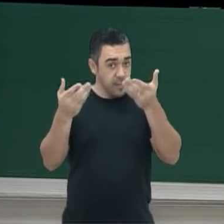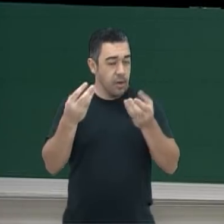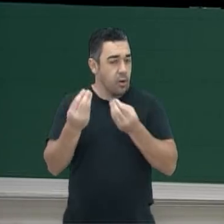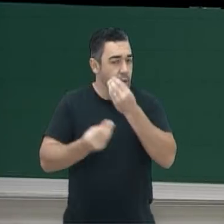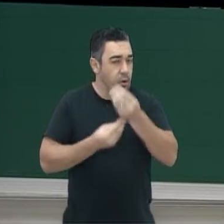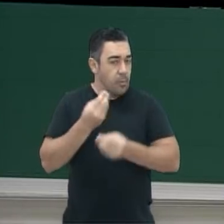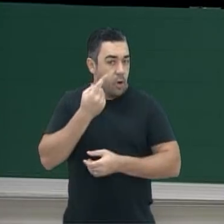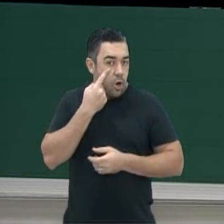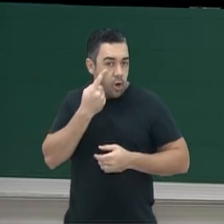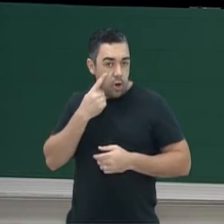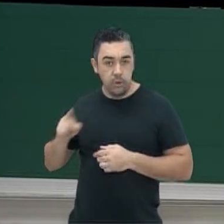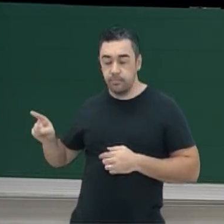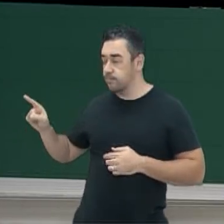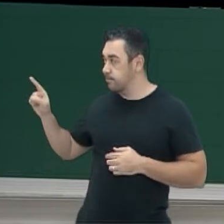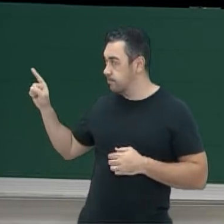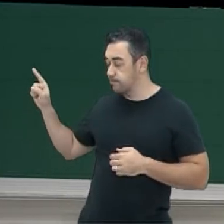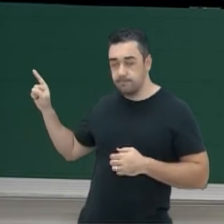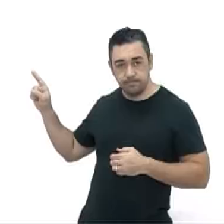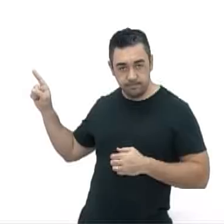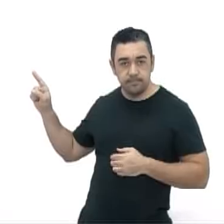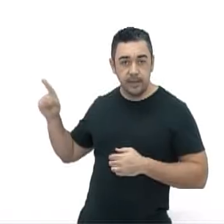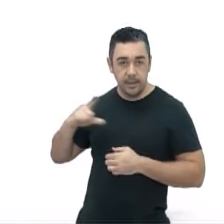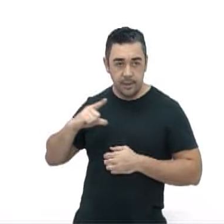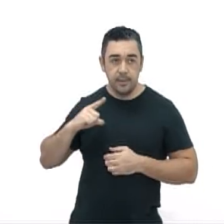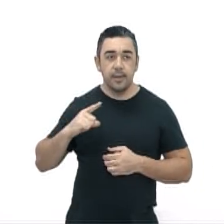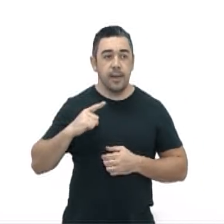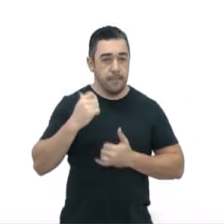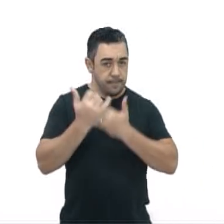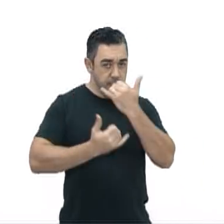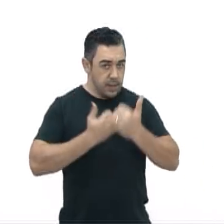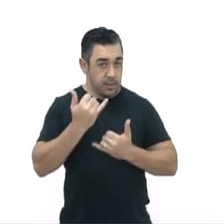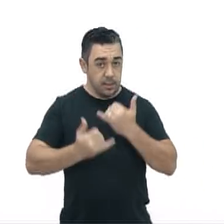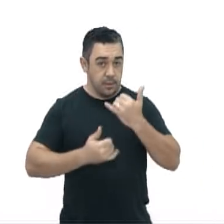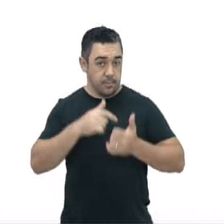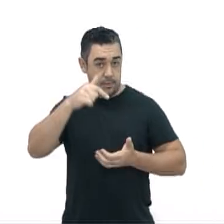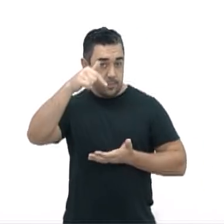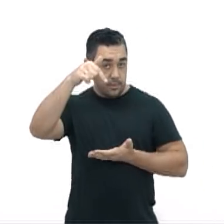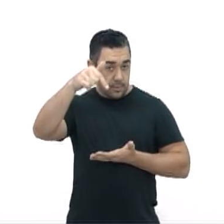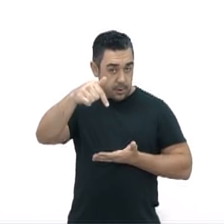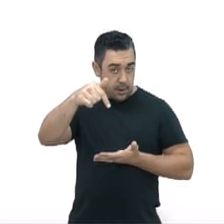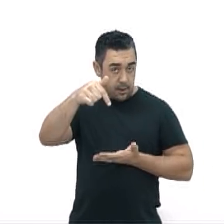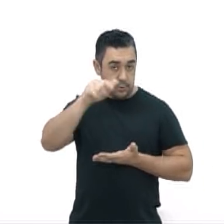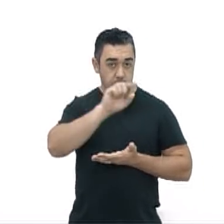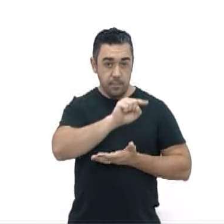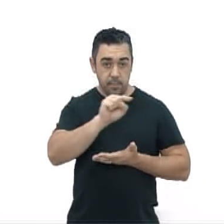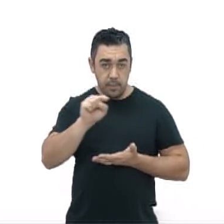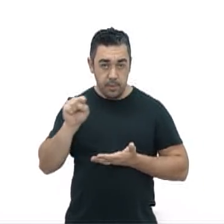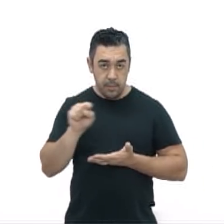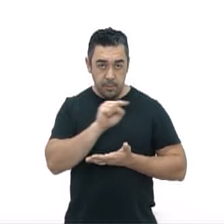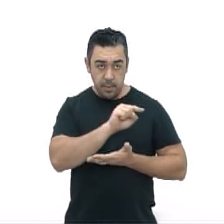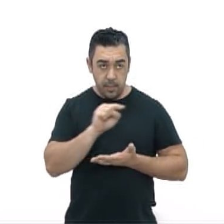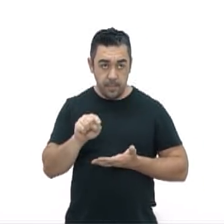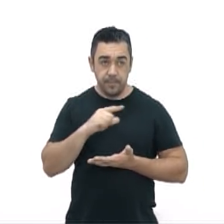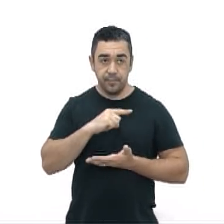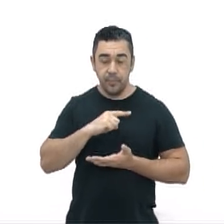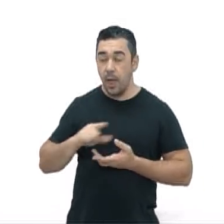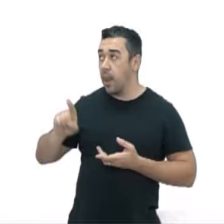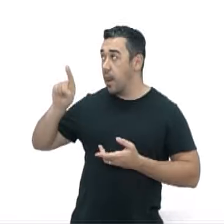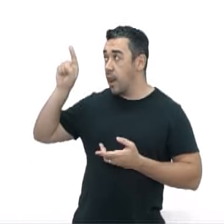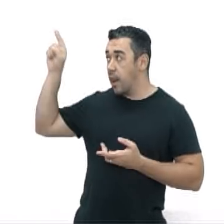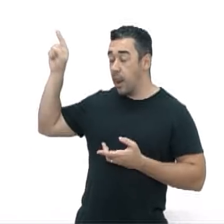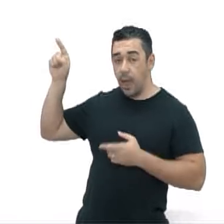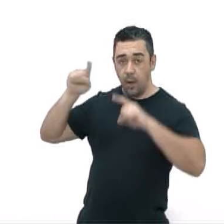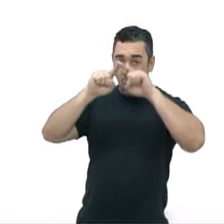né? Então, o Tangram, ele é um quebra-cabeça de 7 peças, aonde a gente tem aqui ele está